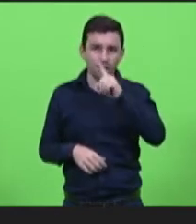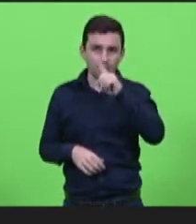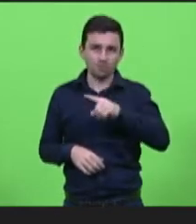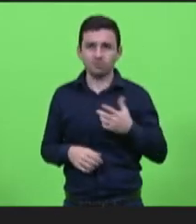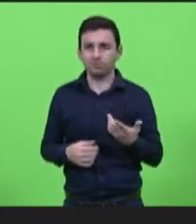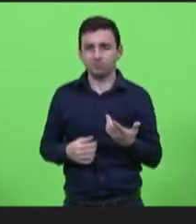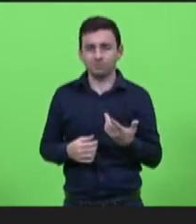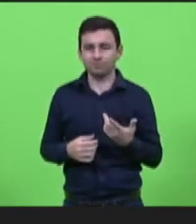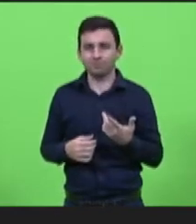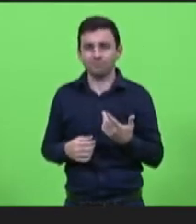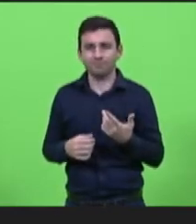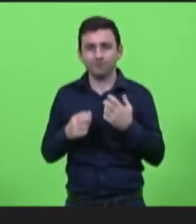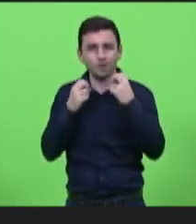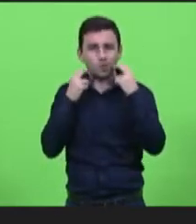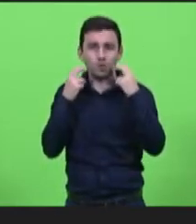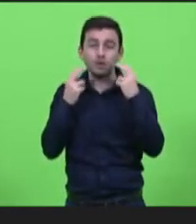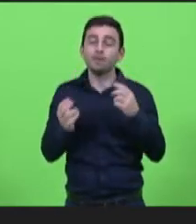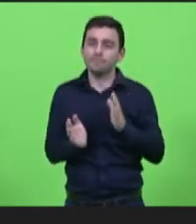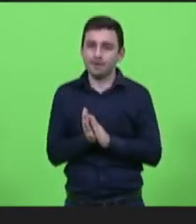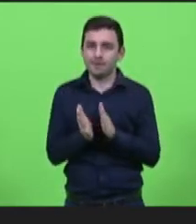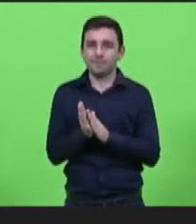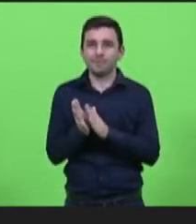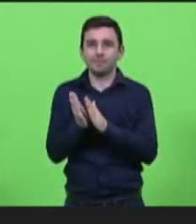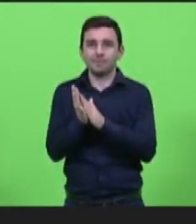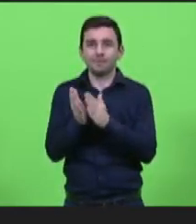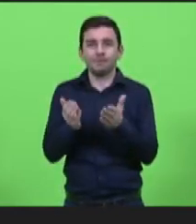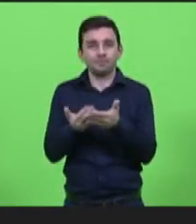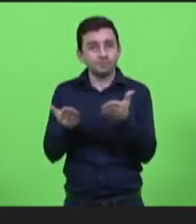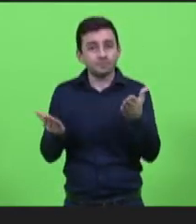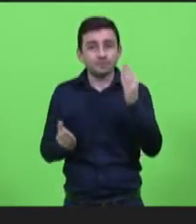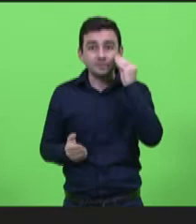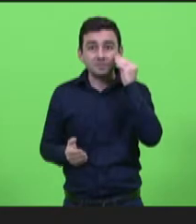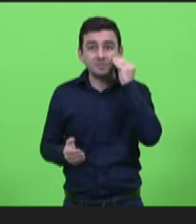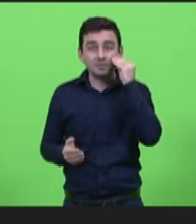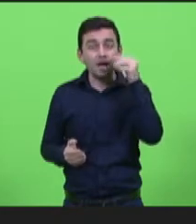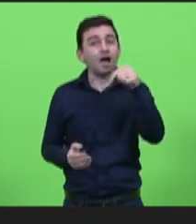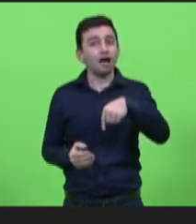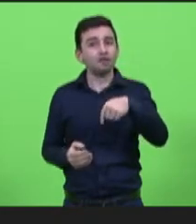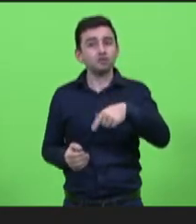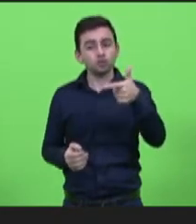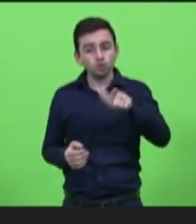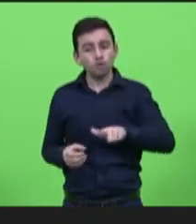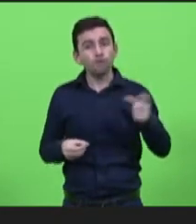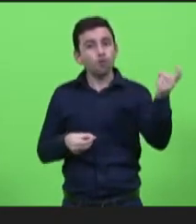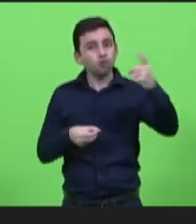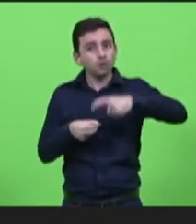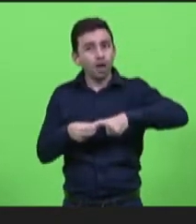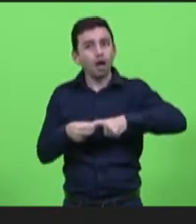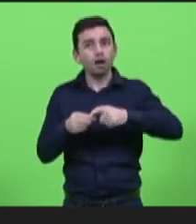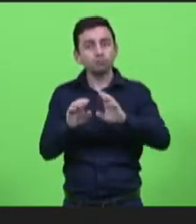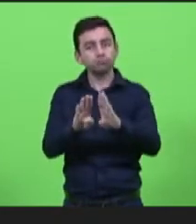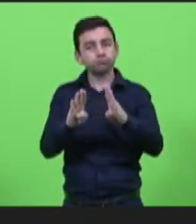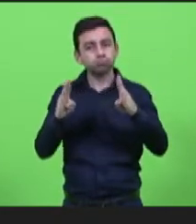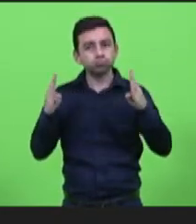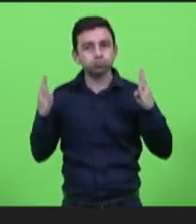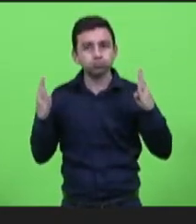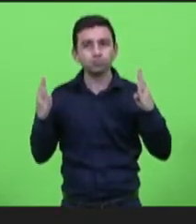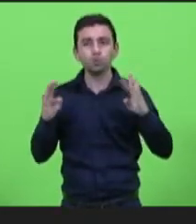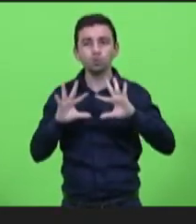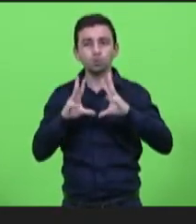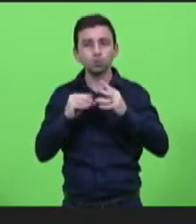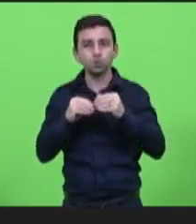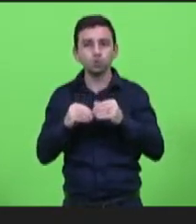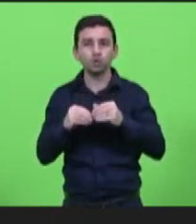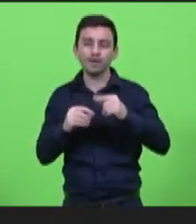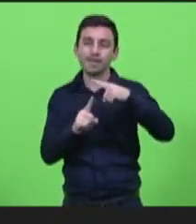no meu entendimento, e parabenizar essa tentativa nossa aqui de reabrir a igreja, as academias, que